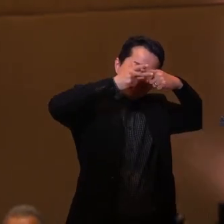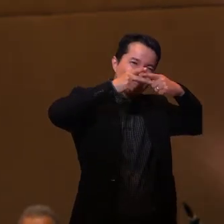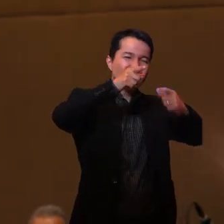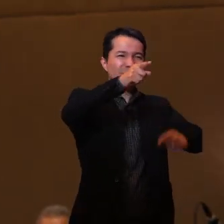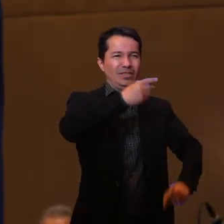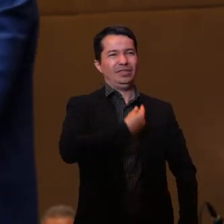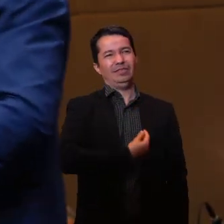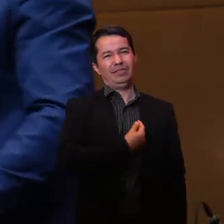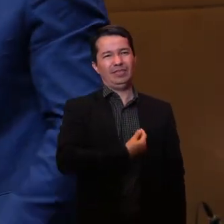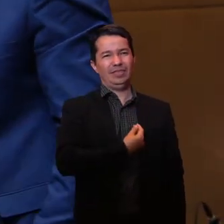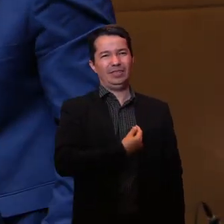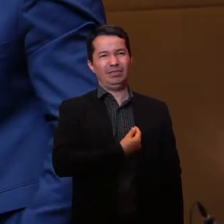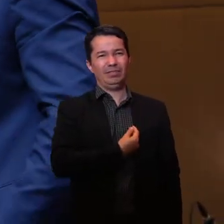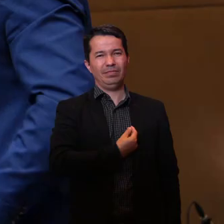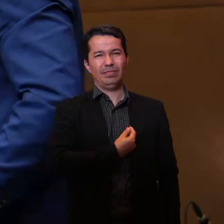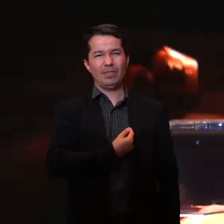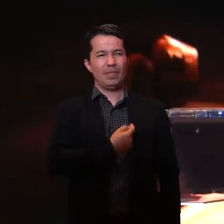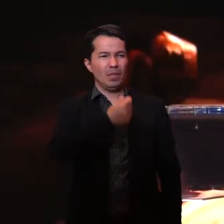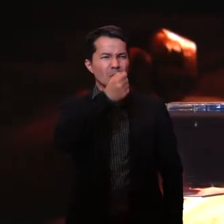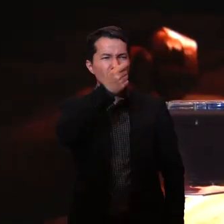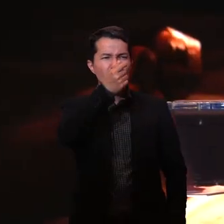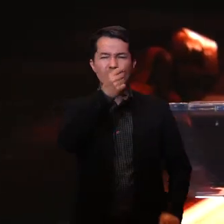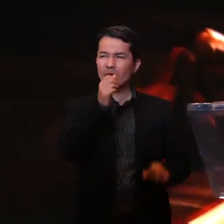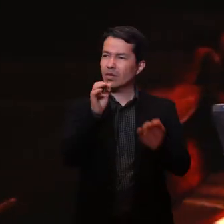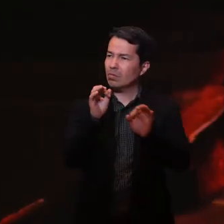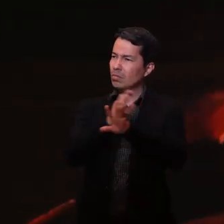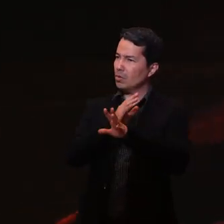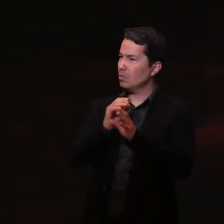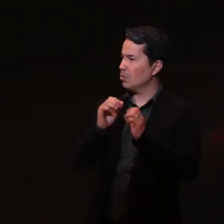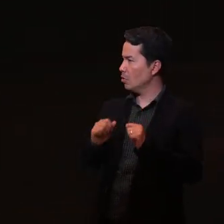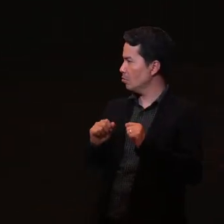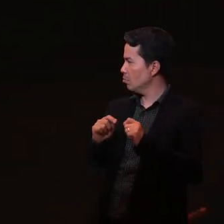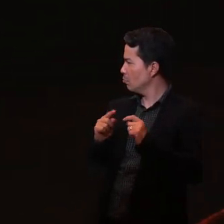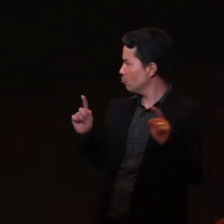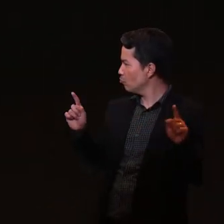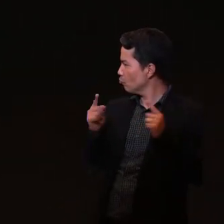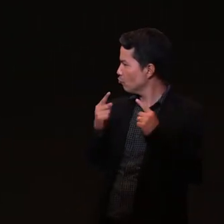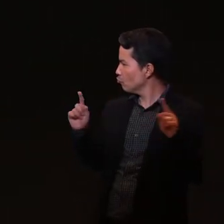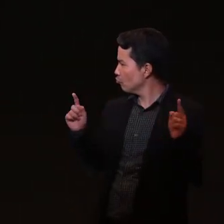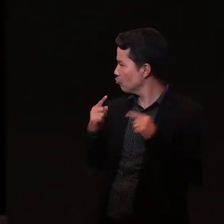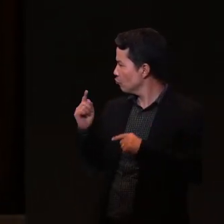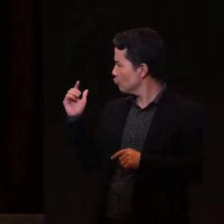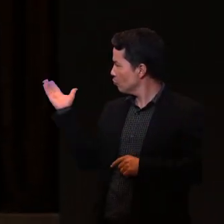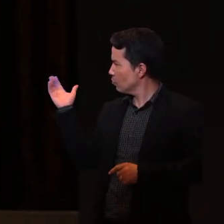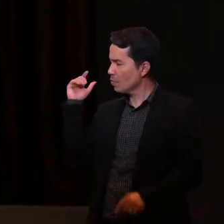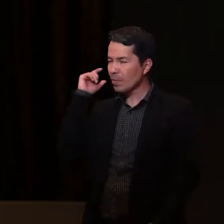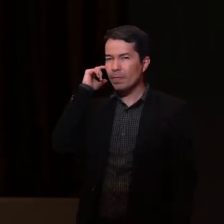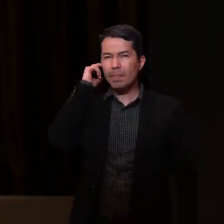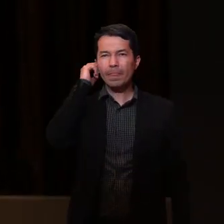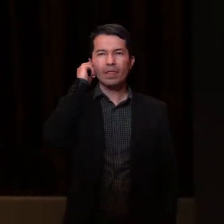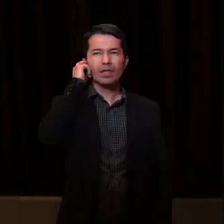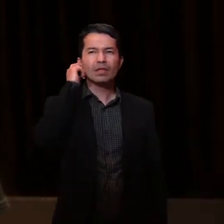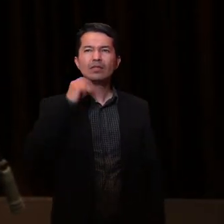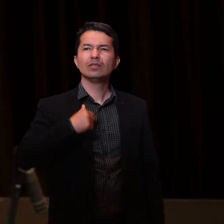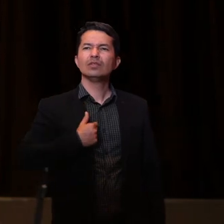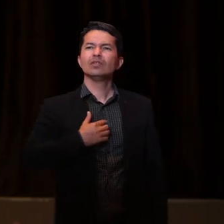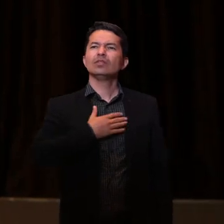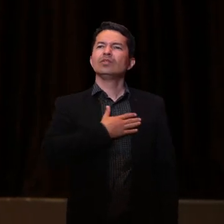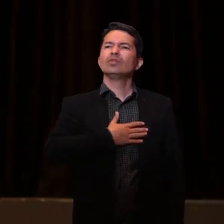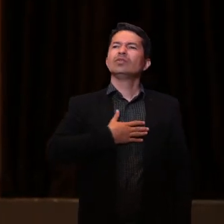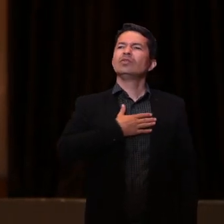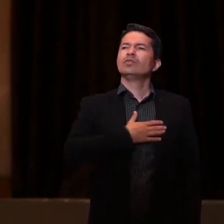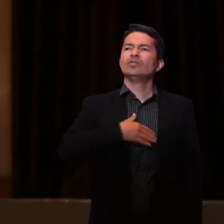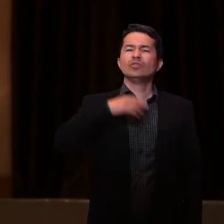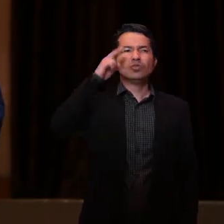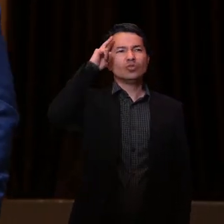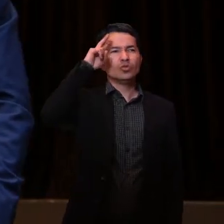Eu já vou terminar, pode tocar. Uma das histórias na Bíblia que eu gosto bastante é de Nicodemos. Você já